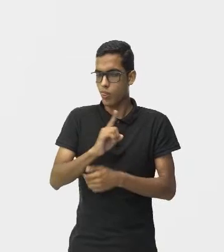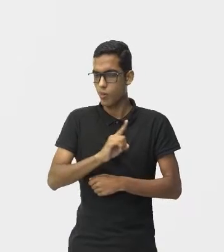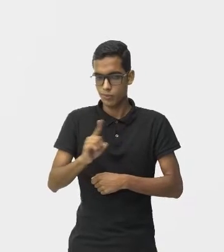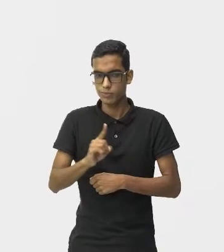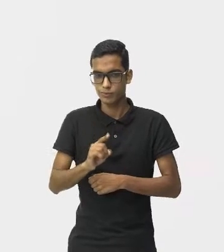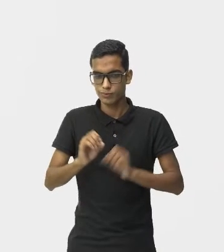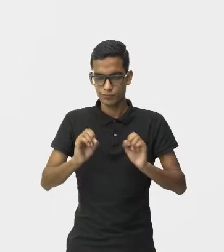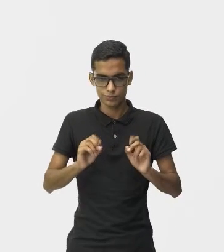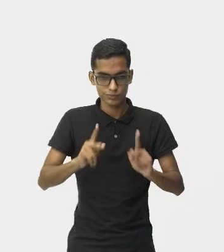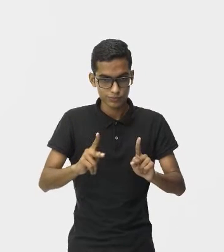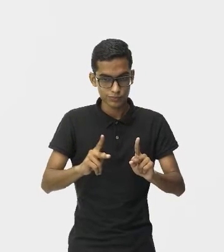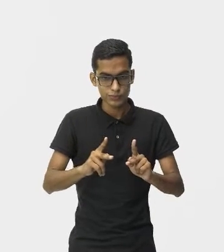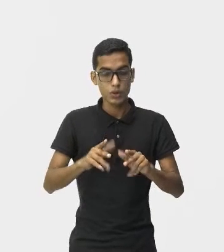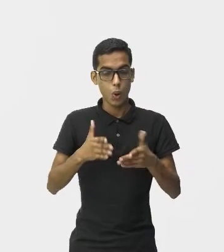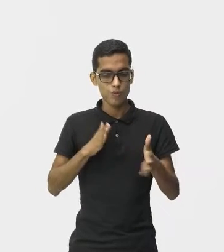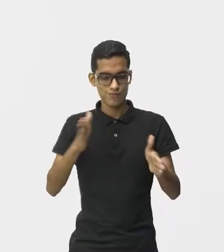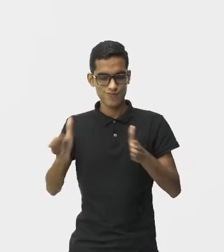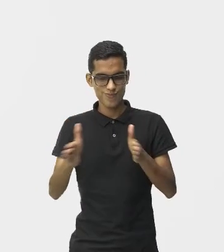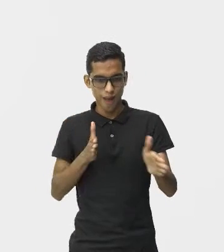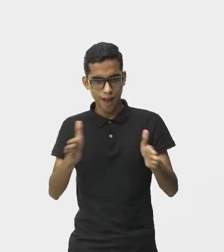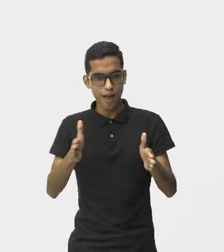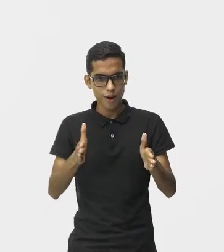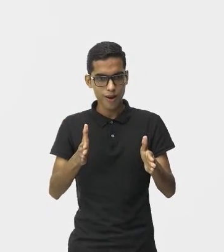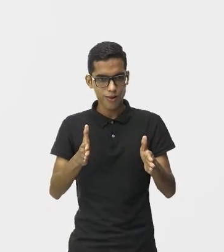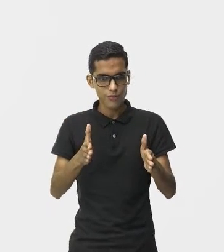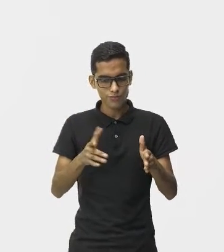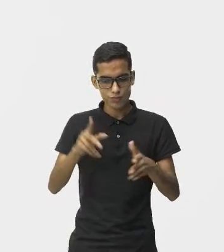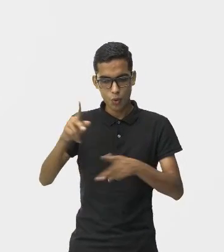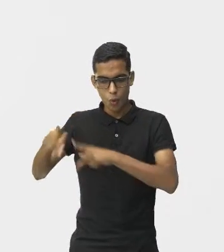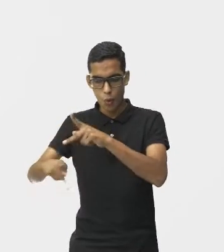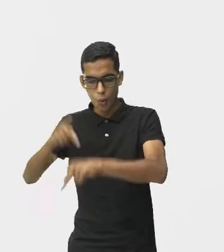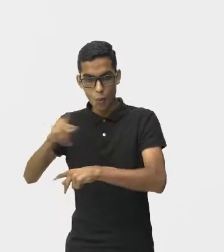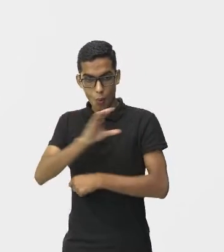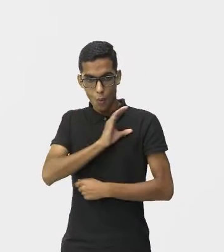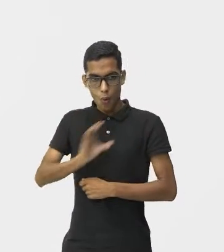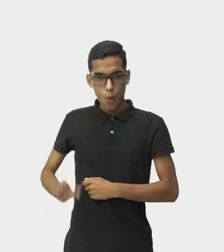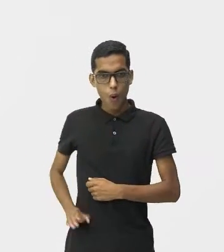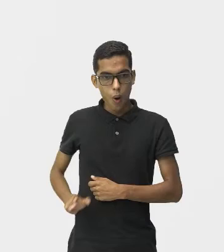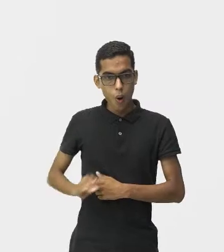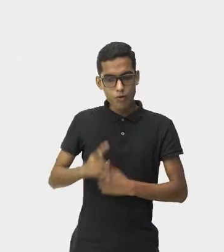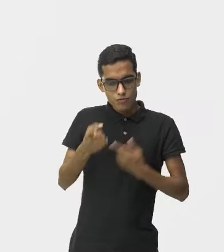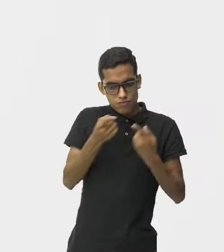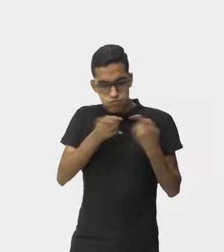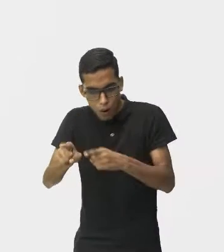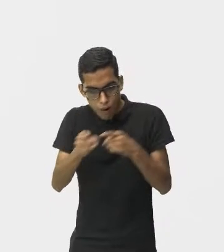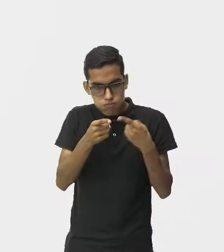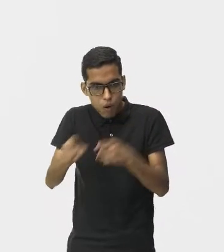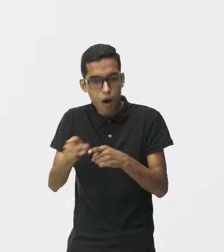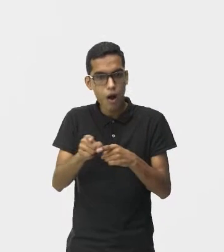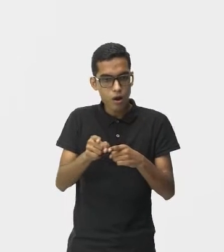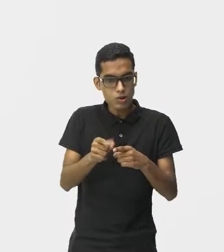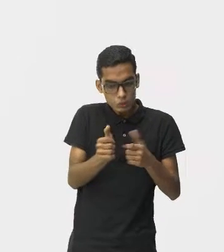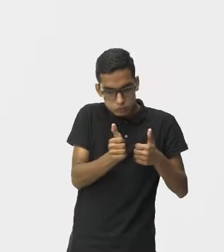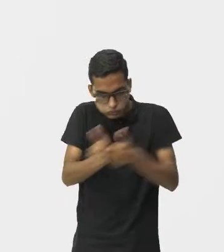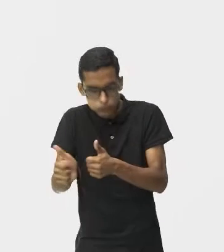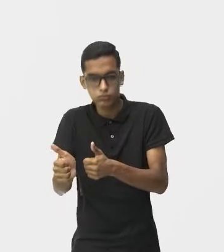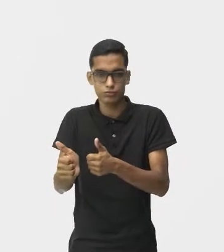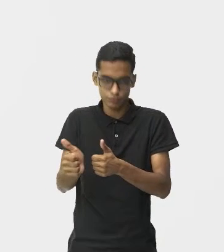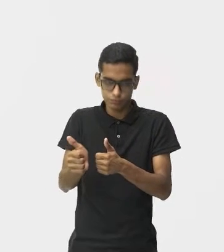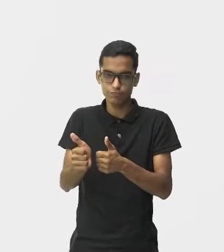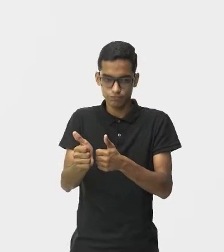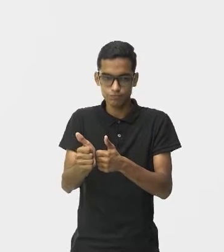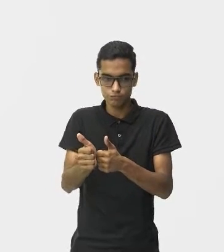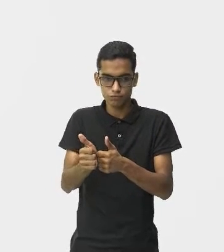frisar isso. E nesse período, os cristãos foram brutalmente perseguidos pela política romana, pelo Império Romano. Era